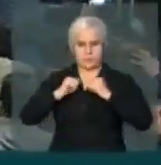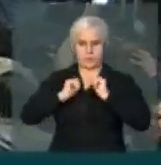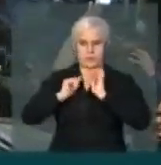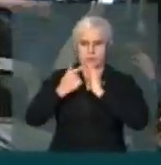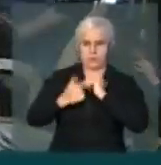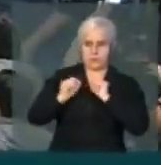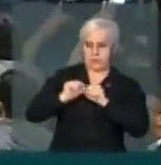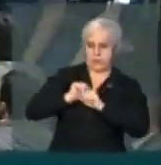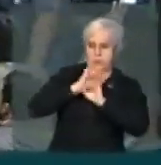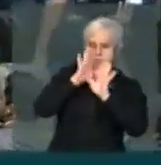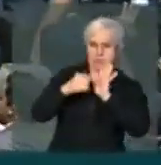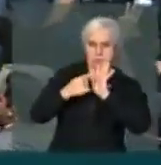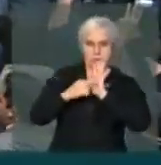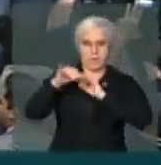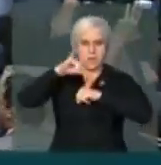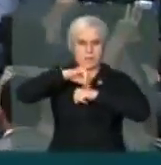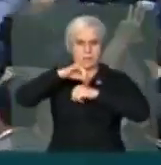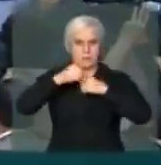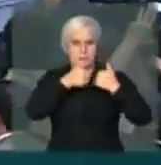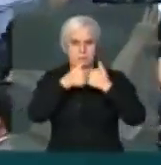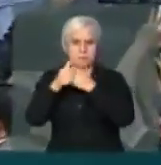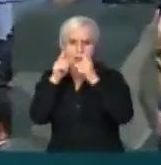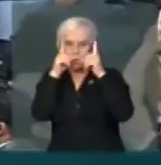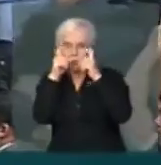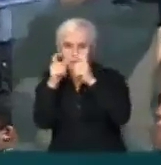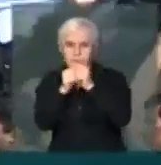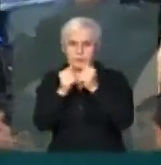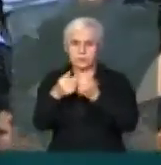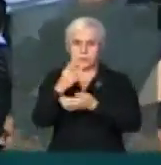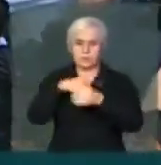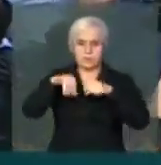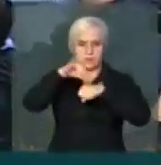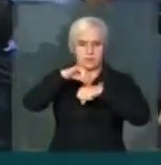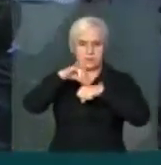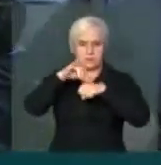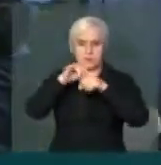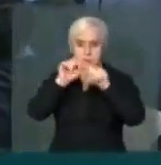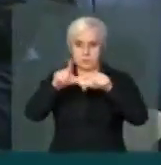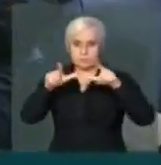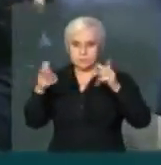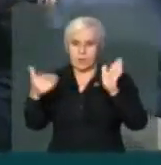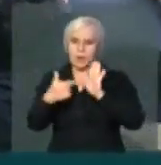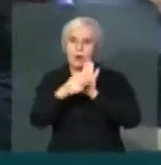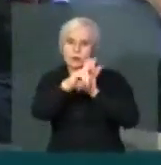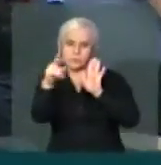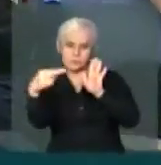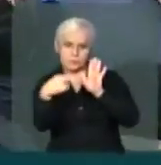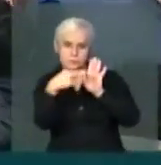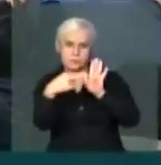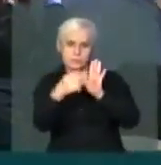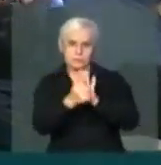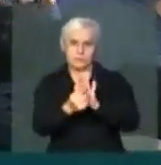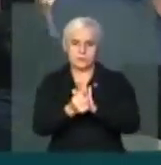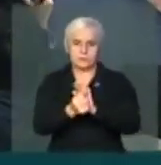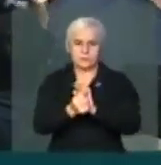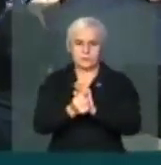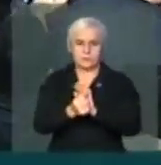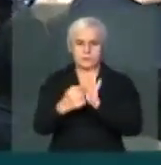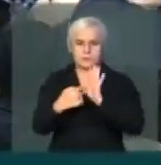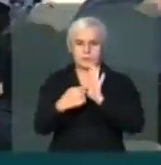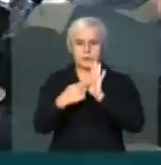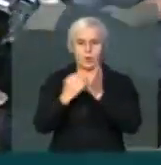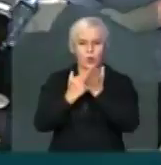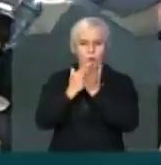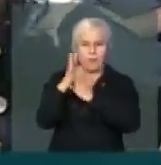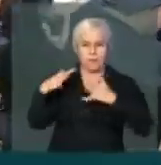centro, próximo a uma máquina fotográfica, não sei se é possível perceber, está no centro do vídeo nesse exato momento. É imagem de um princípio